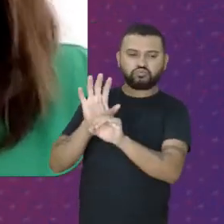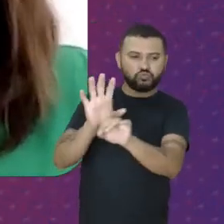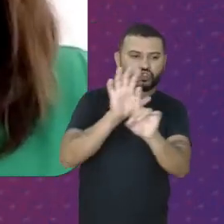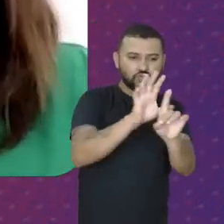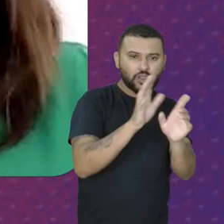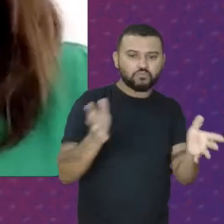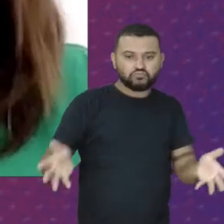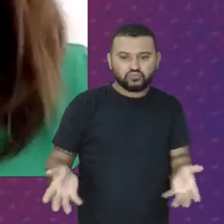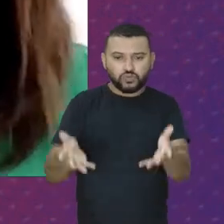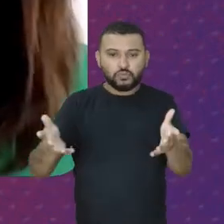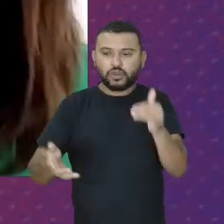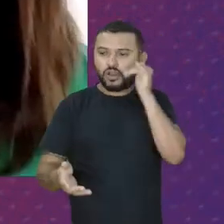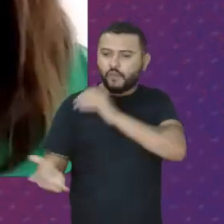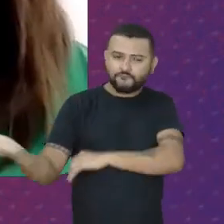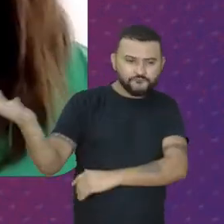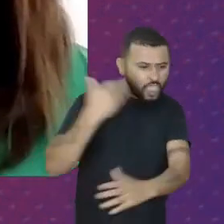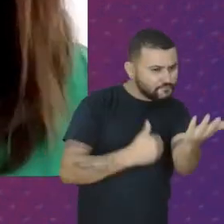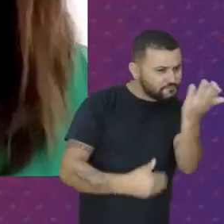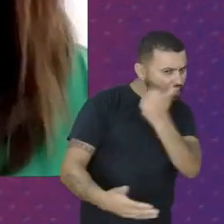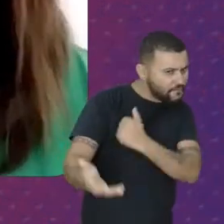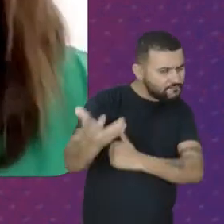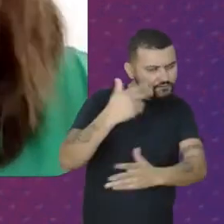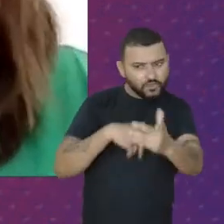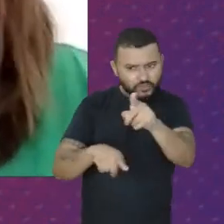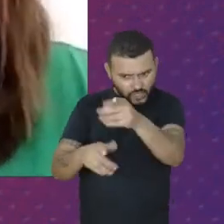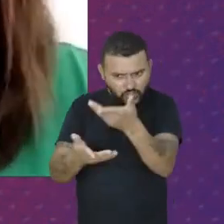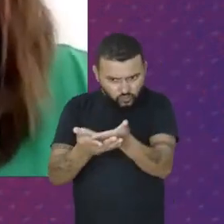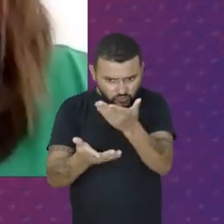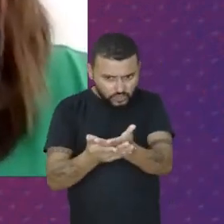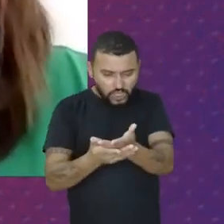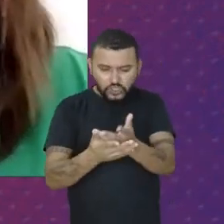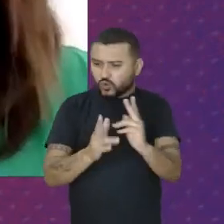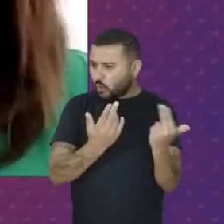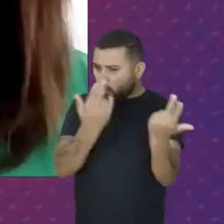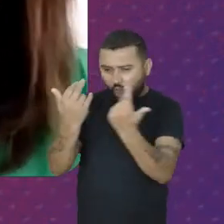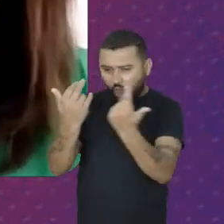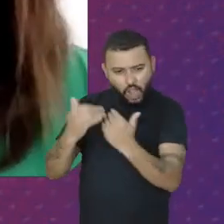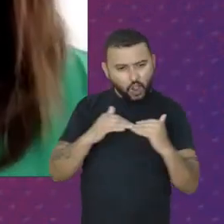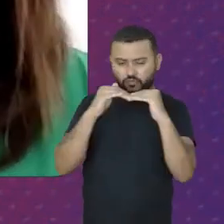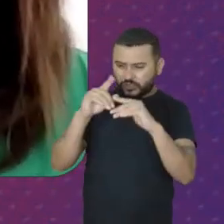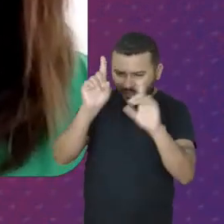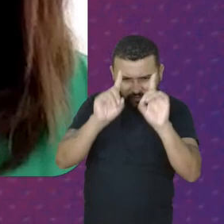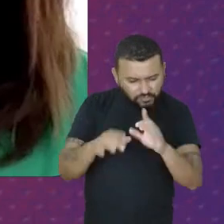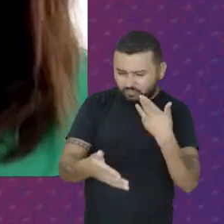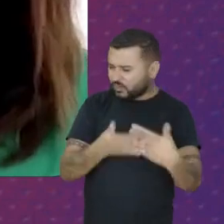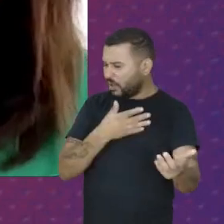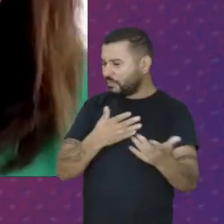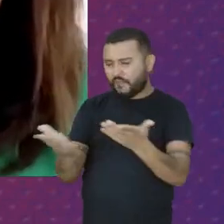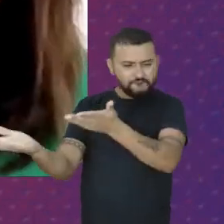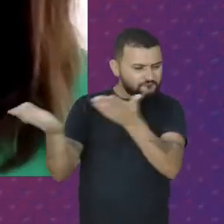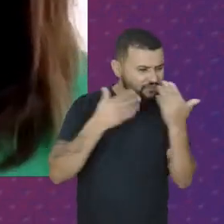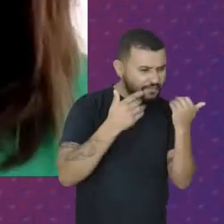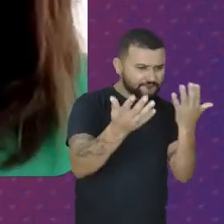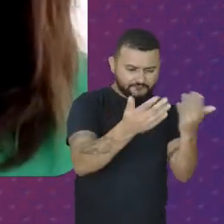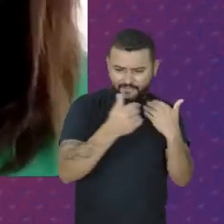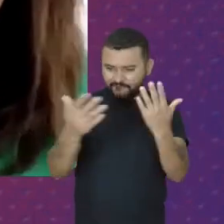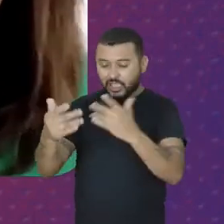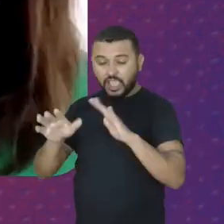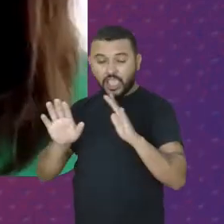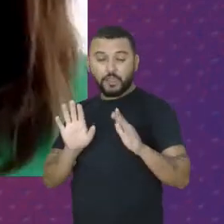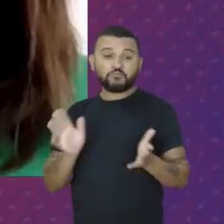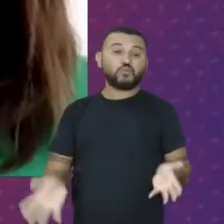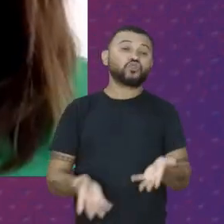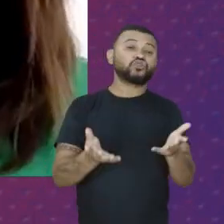dizer, o teu lugar é aqui, você é estudante como qualquer outra, não precisa lutar pelas condições